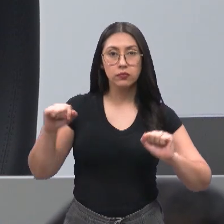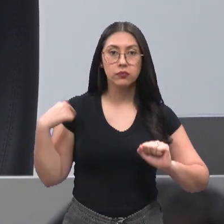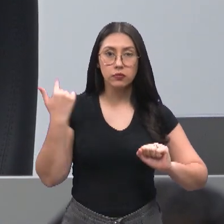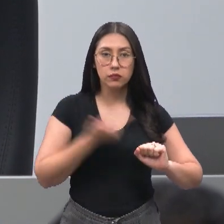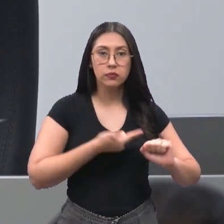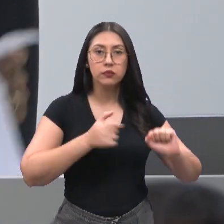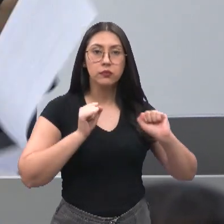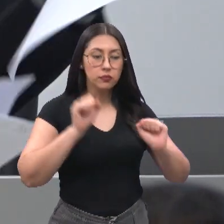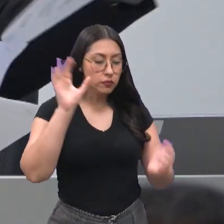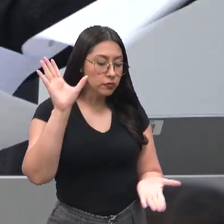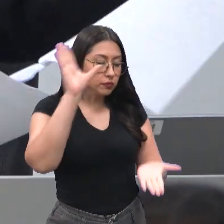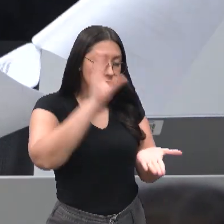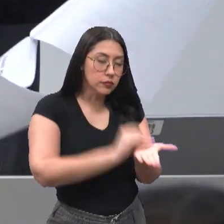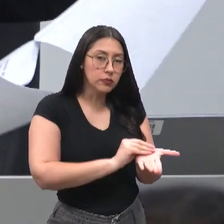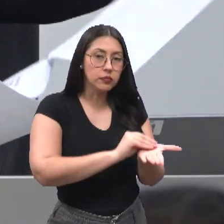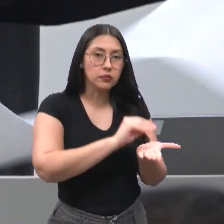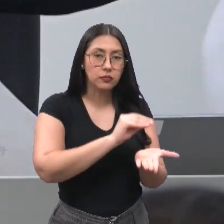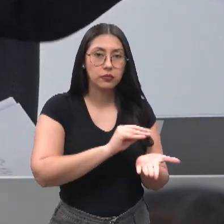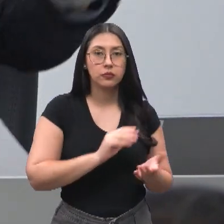seja registrado em nossos sistemas.